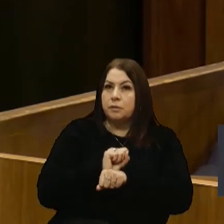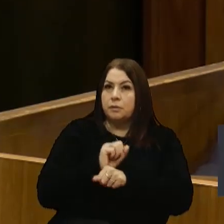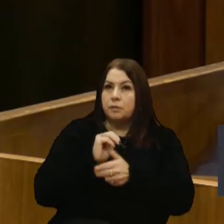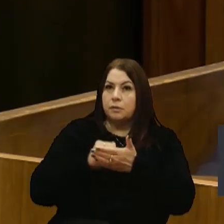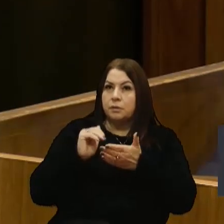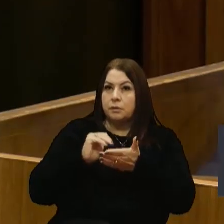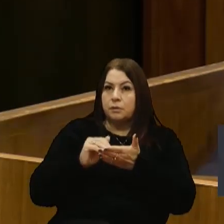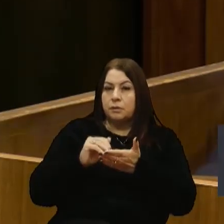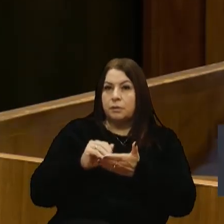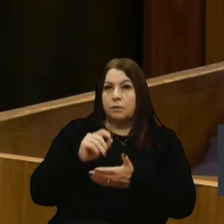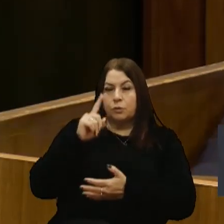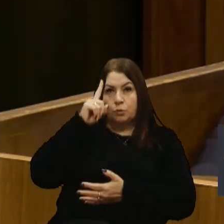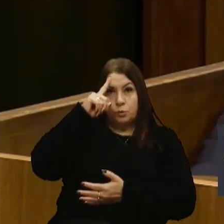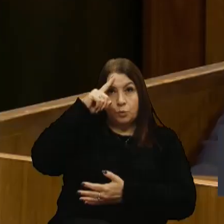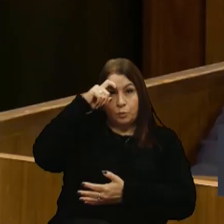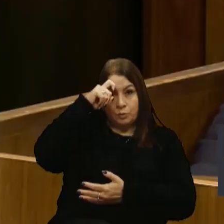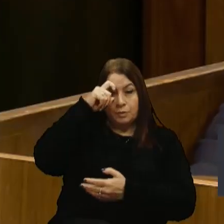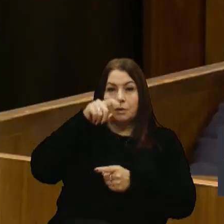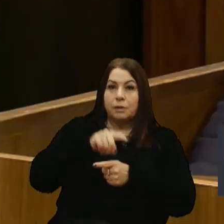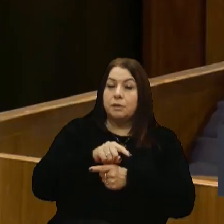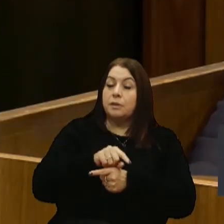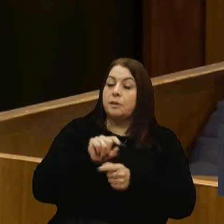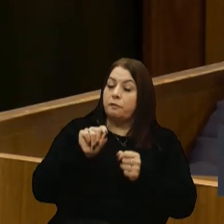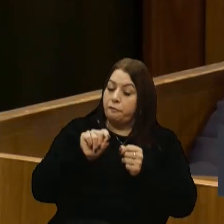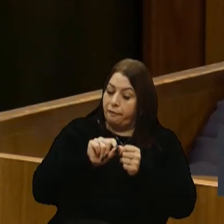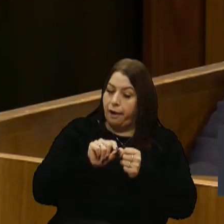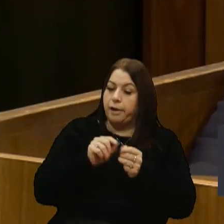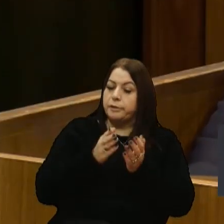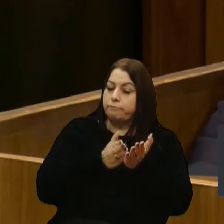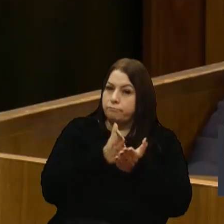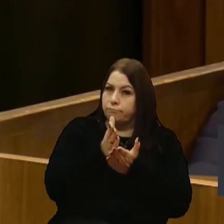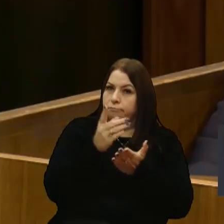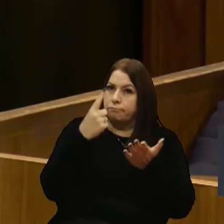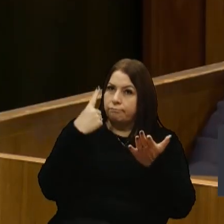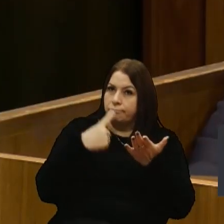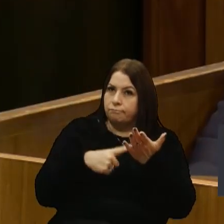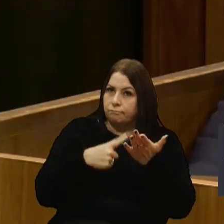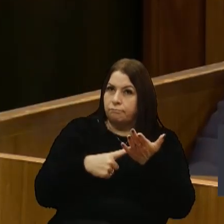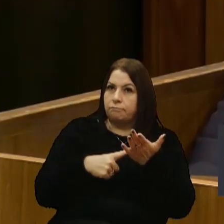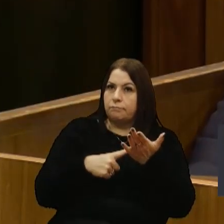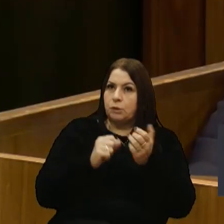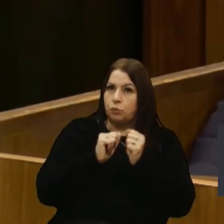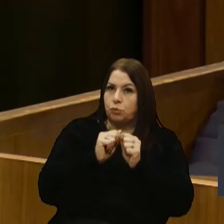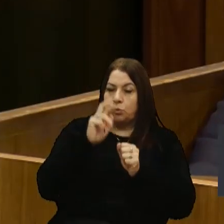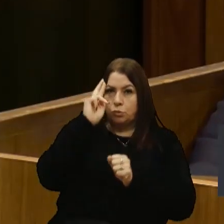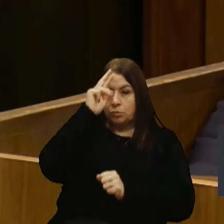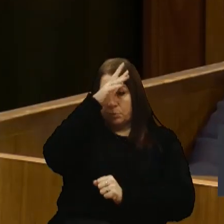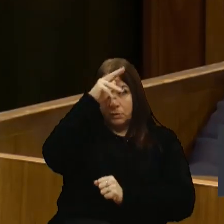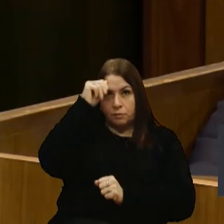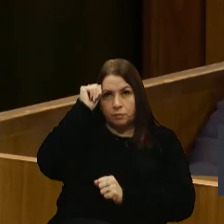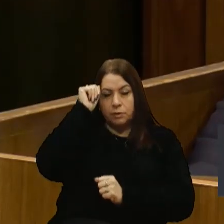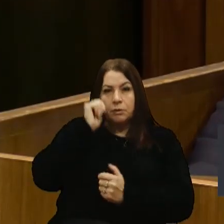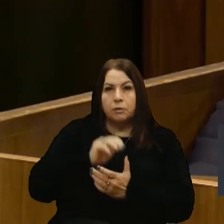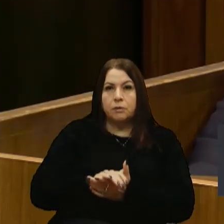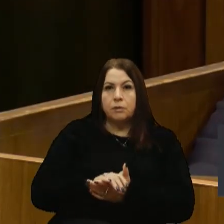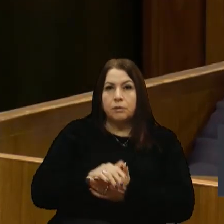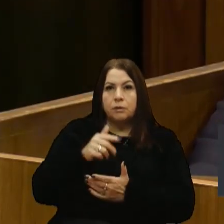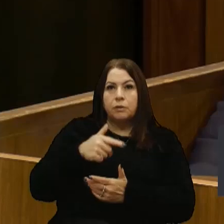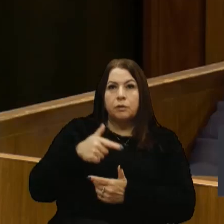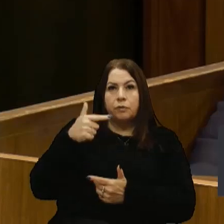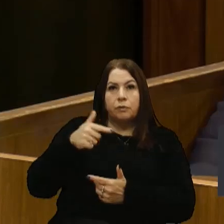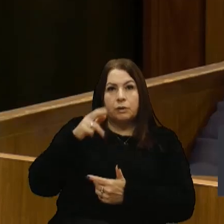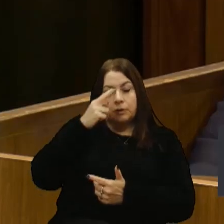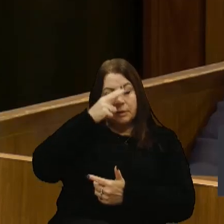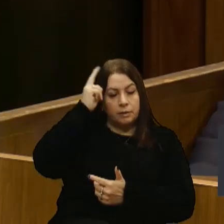secretário Suzin cumpra aquilo que nós combinamos junto com o prefeito e com o vice